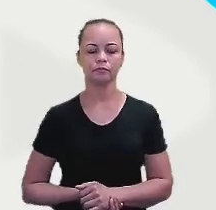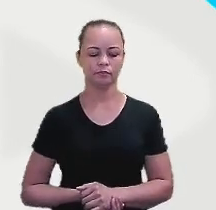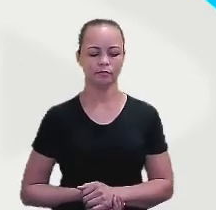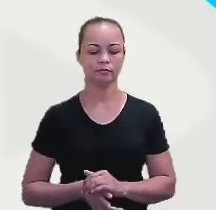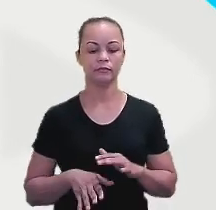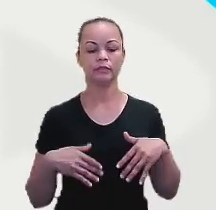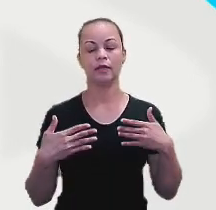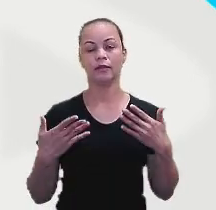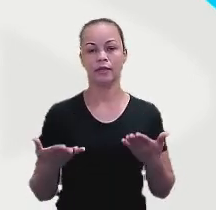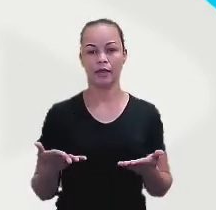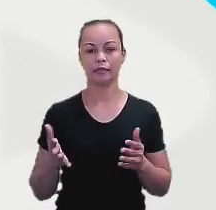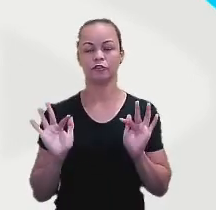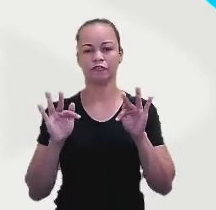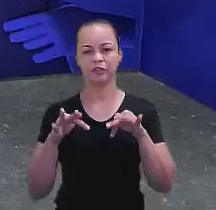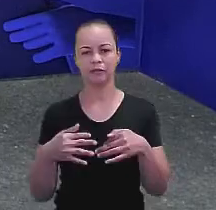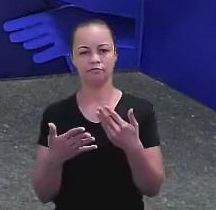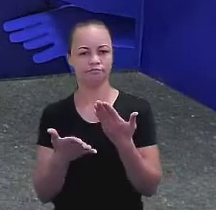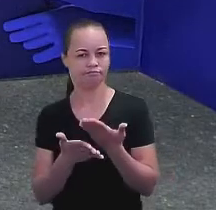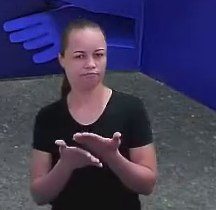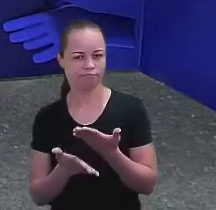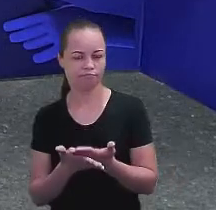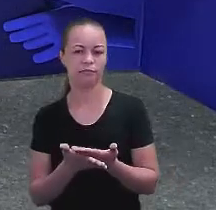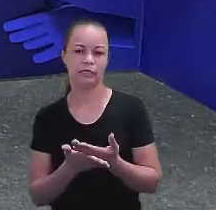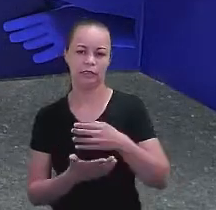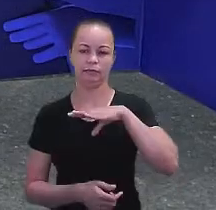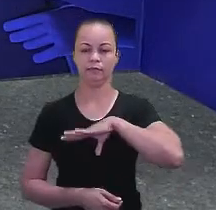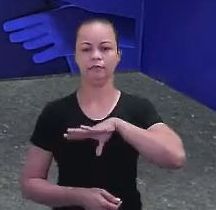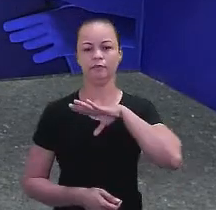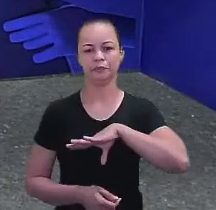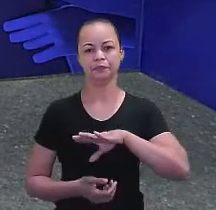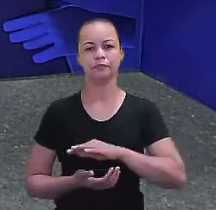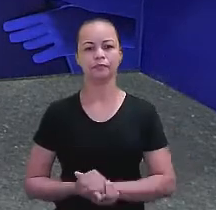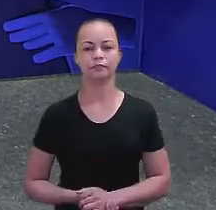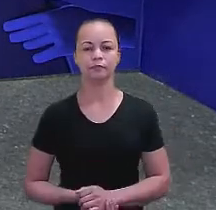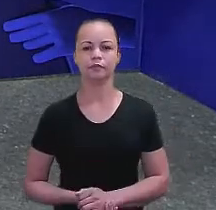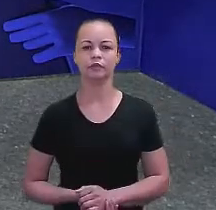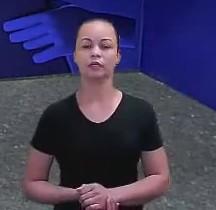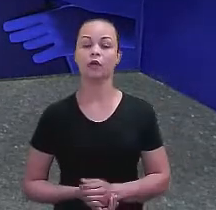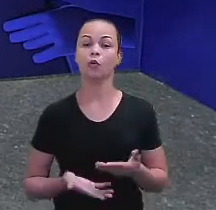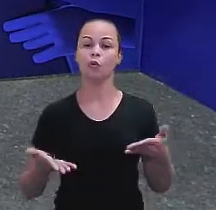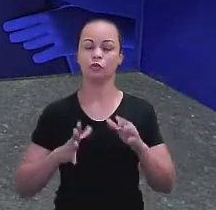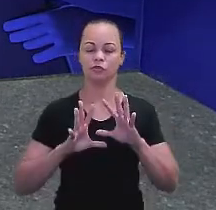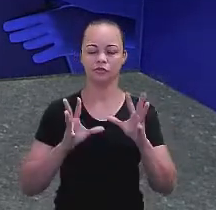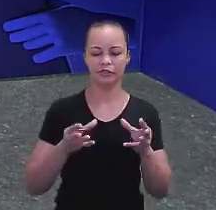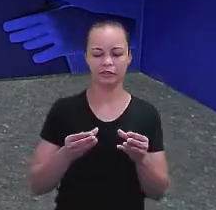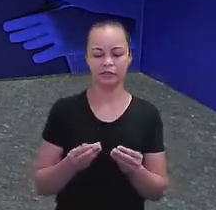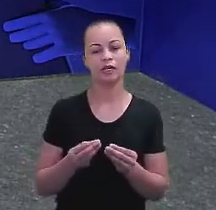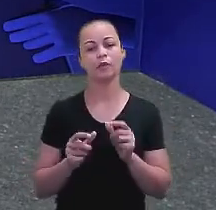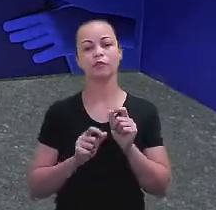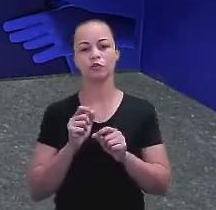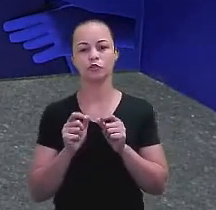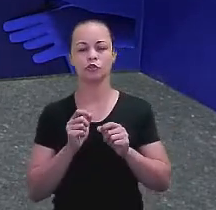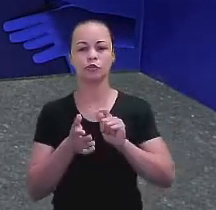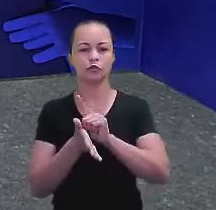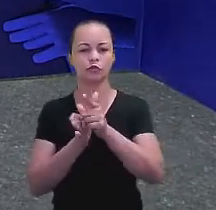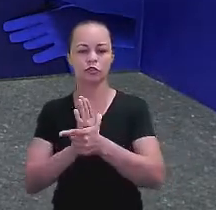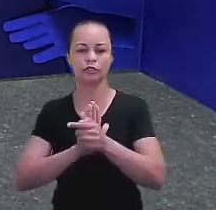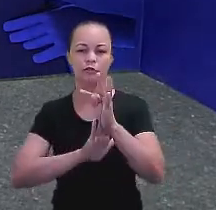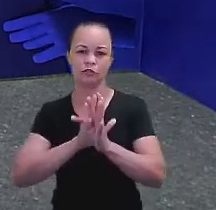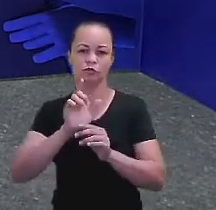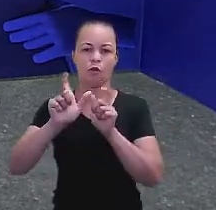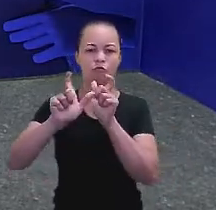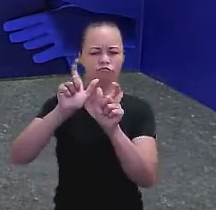E assim, nós finalizamos mais uma aula de língua portuguesa. Hoje revisamos um pouco aí do gênero textual